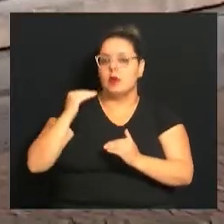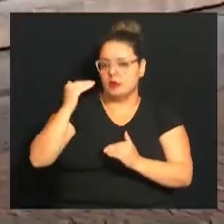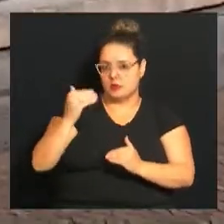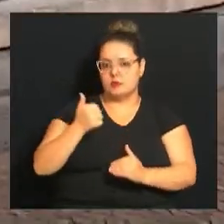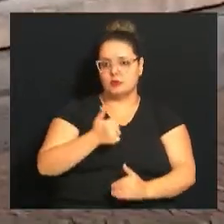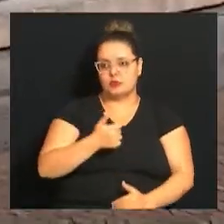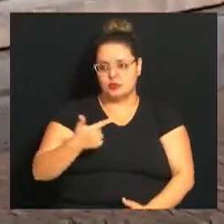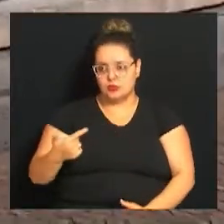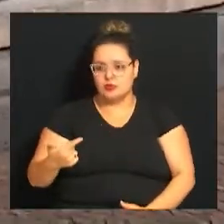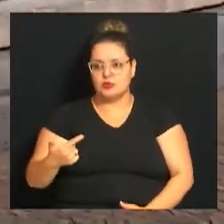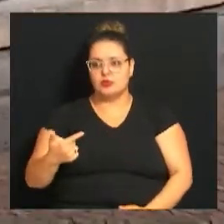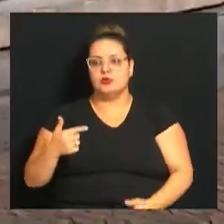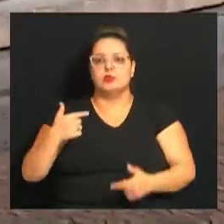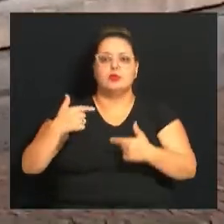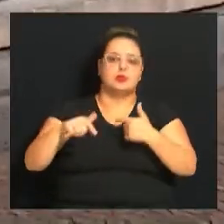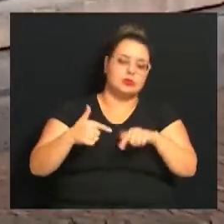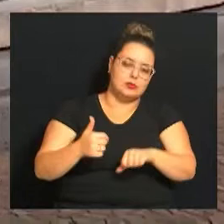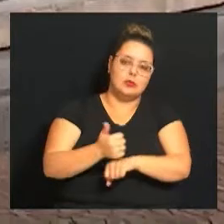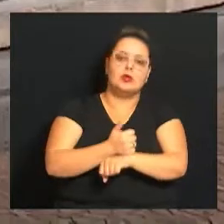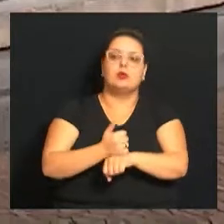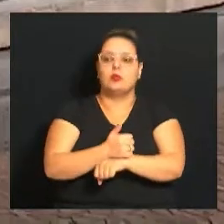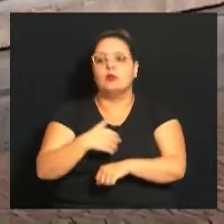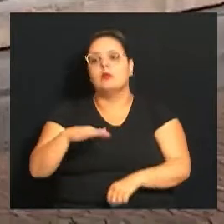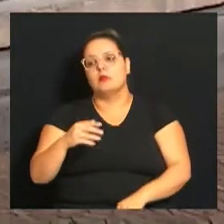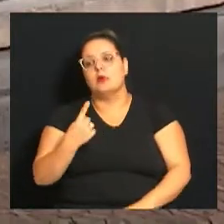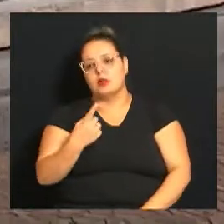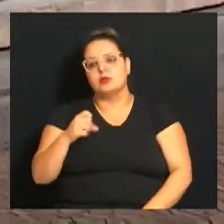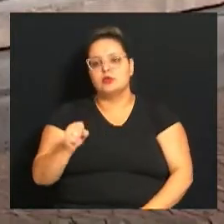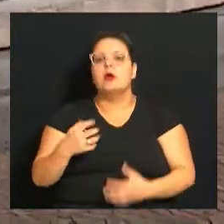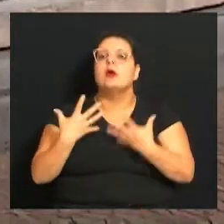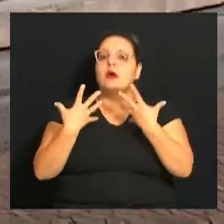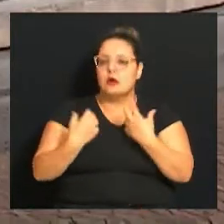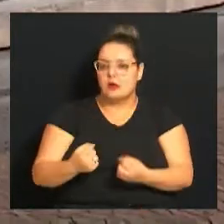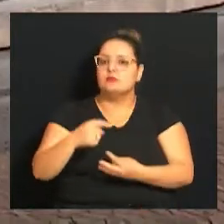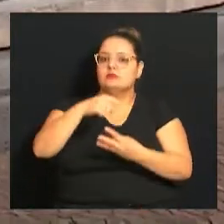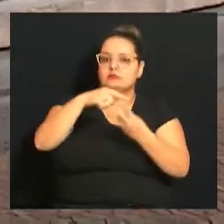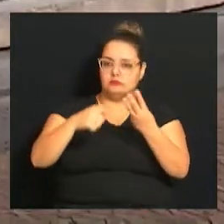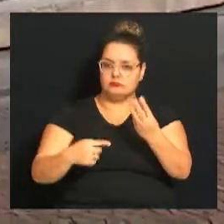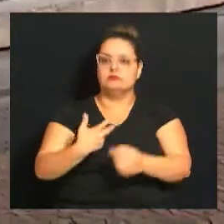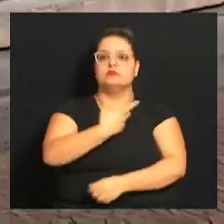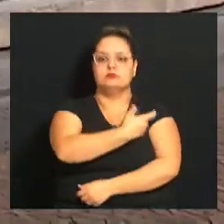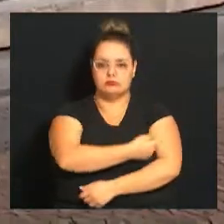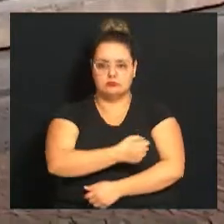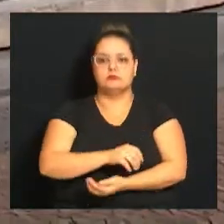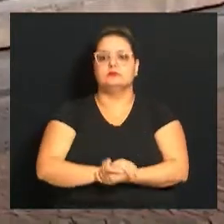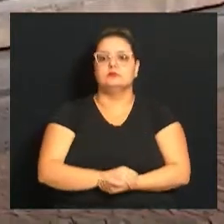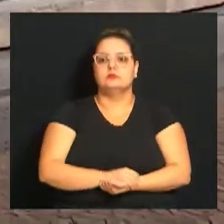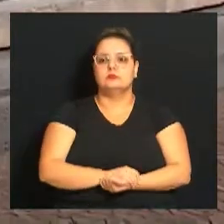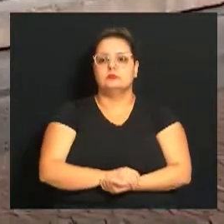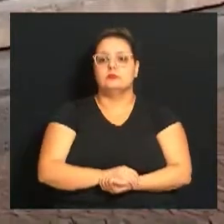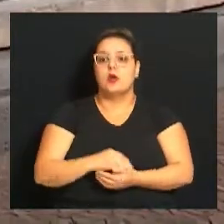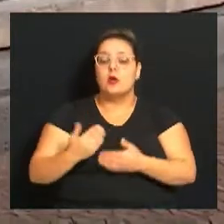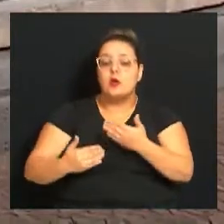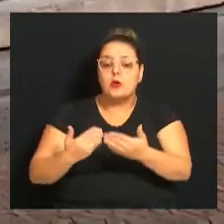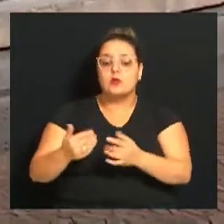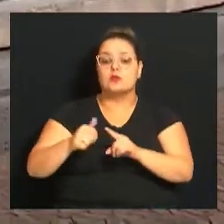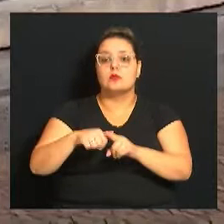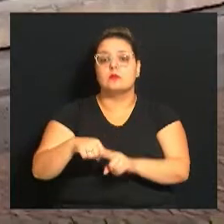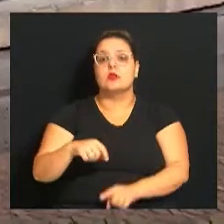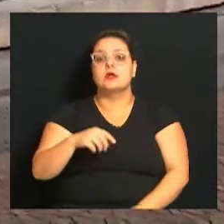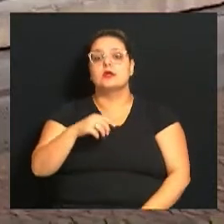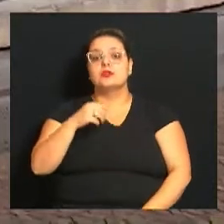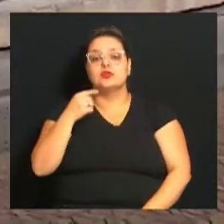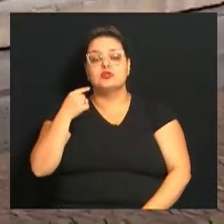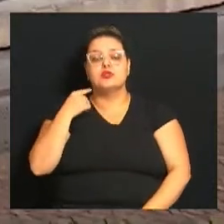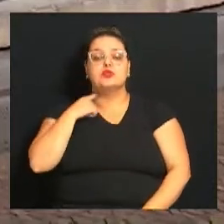exemplo, um trabalhador da saúde com mais de 18 poderia sim receber as 3 vacinas simultaneamente. Ao longo do mês de maio, nós abrimos para